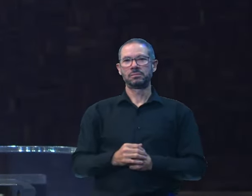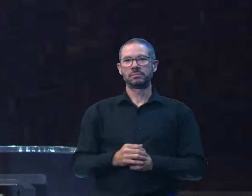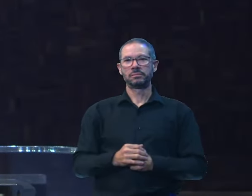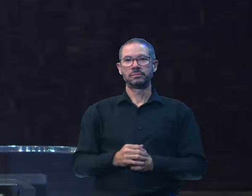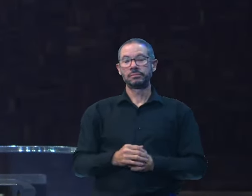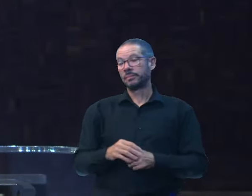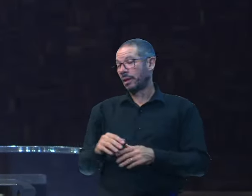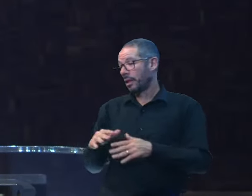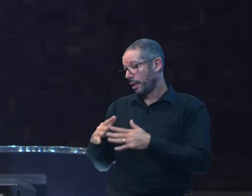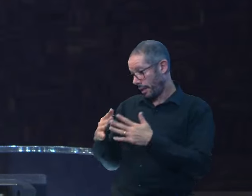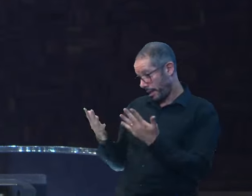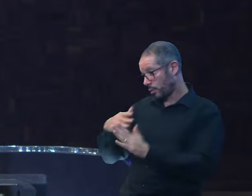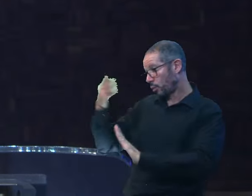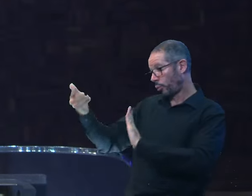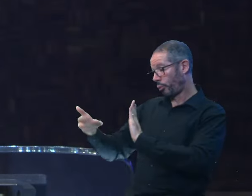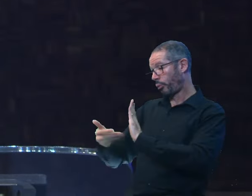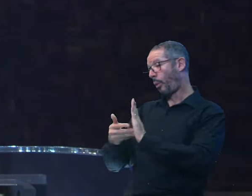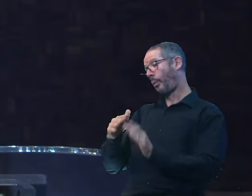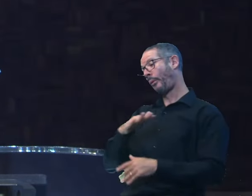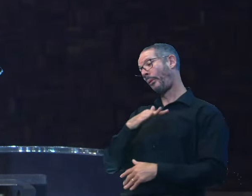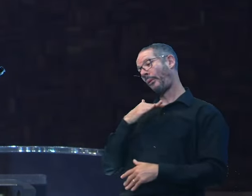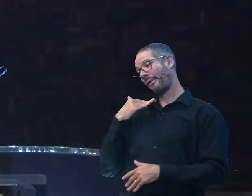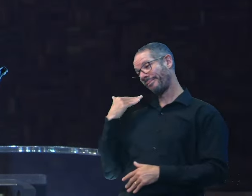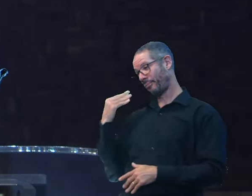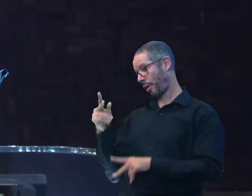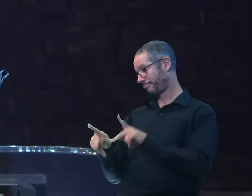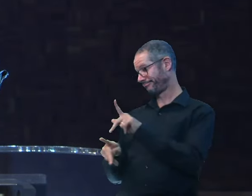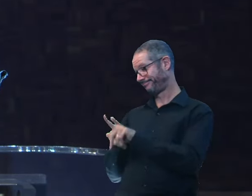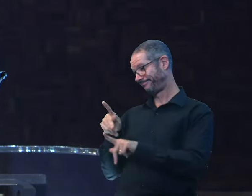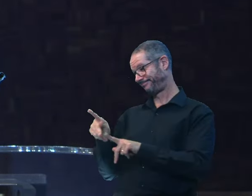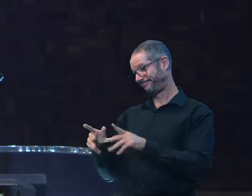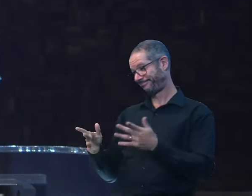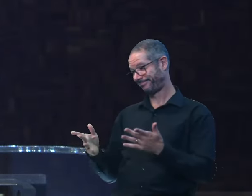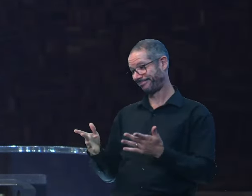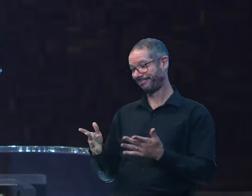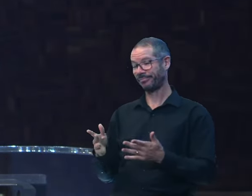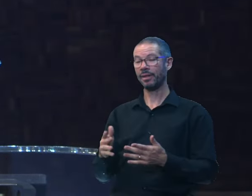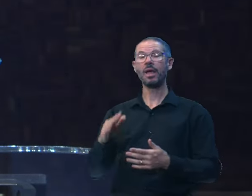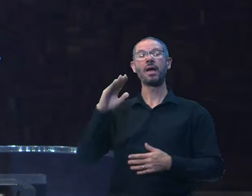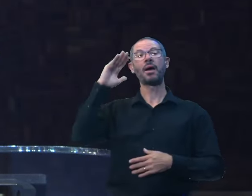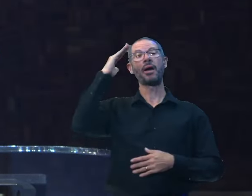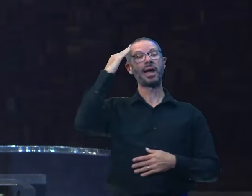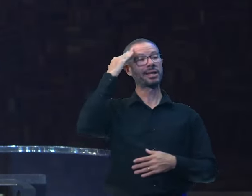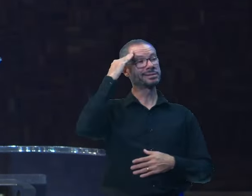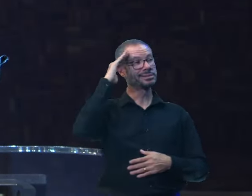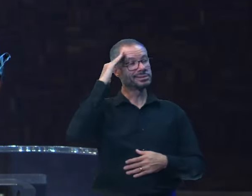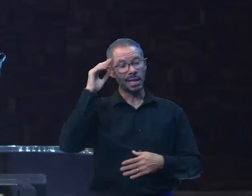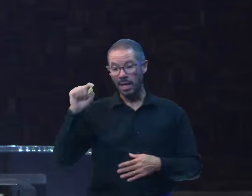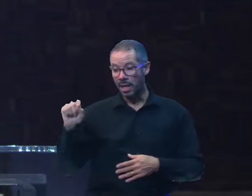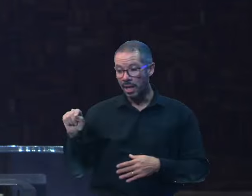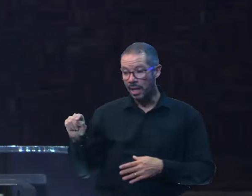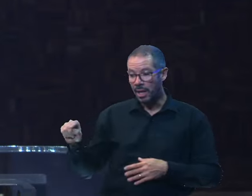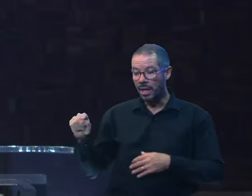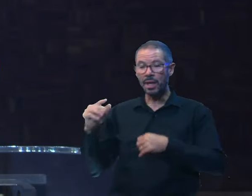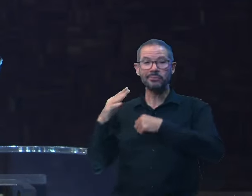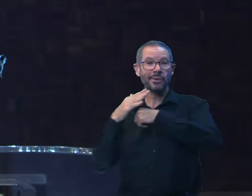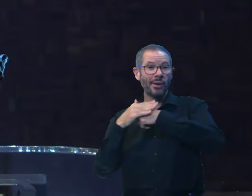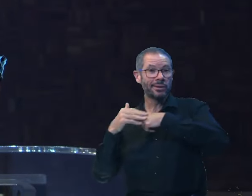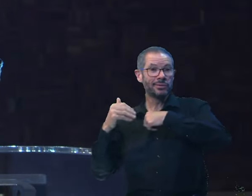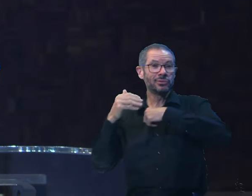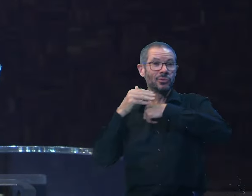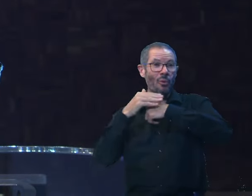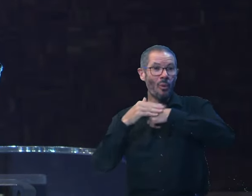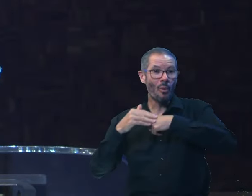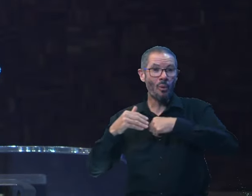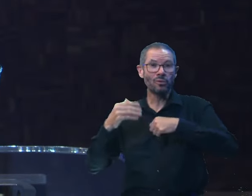pois filho, todo mundo vai morrer. Ah, tá. E ele começou a ficar mais carinhoso, mais